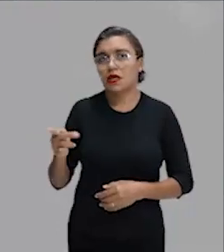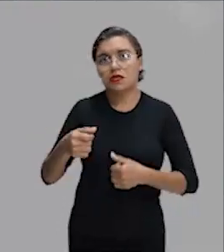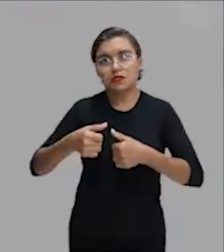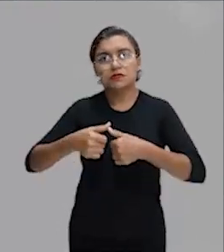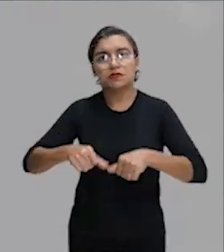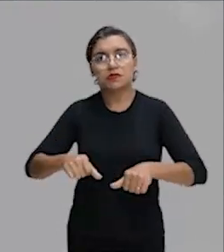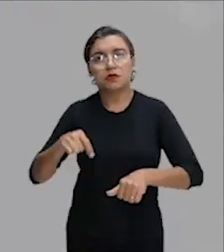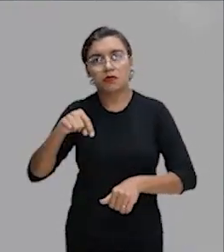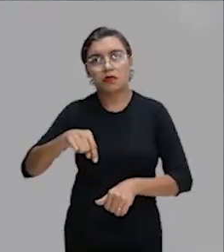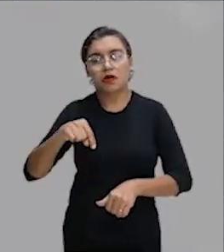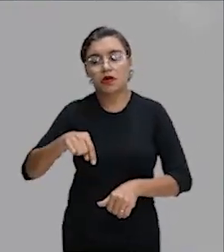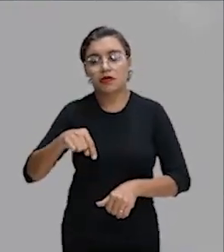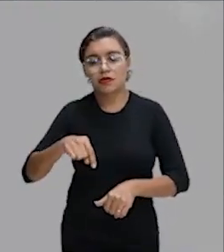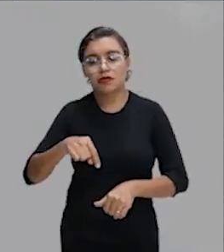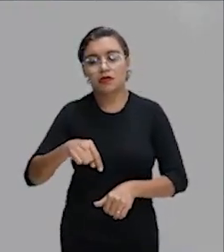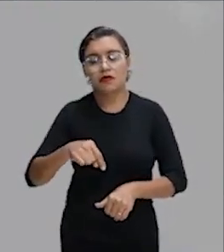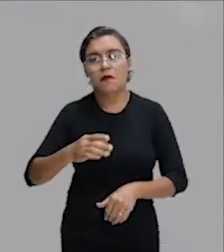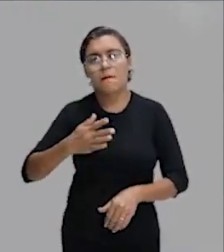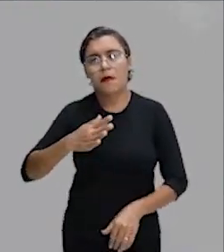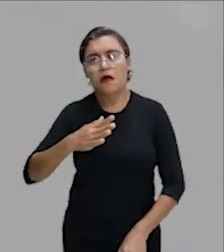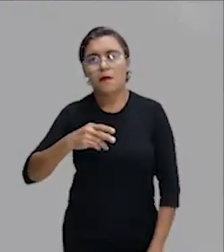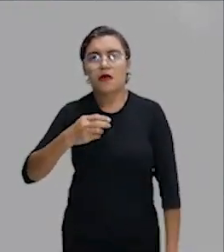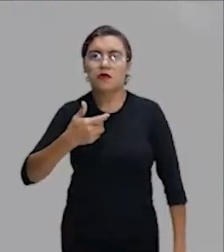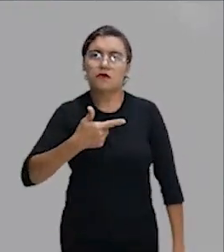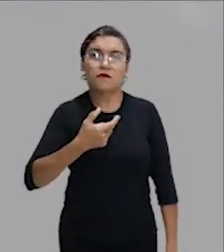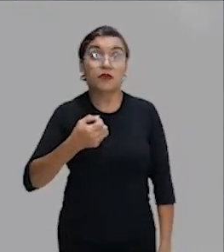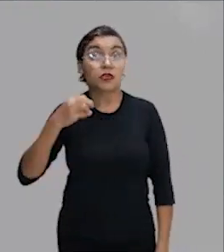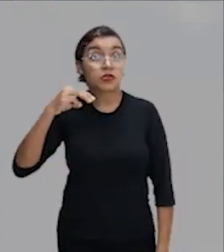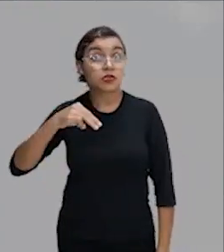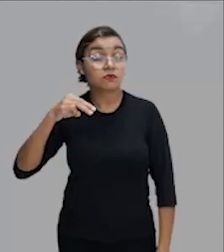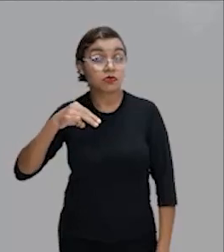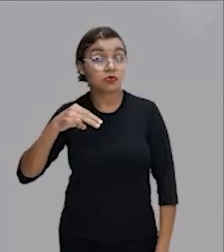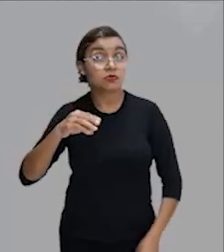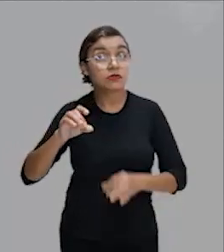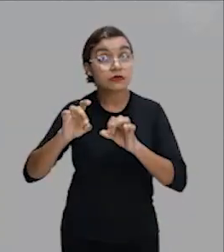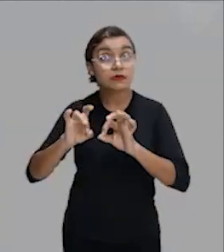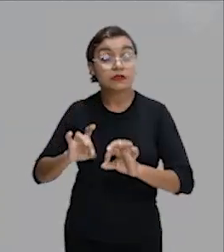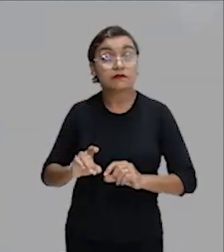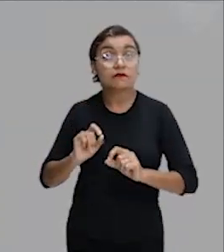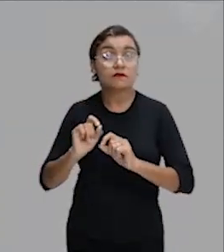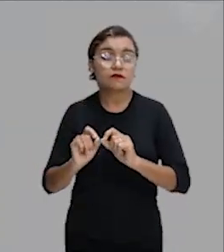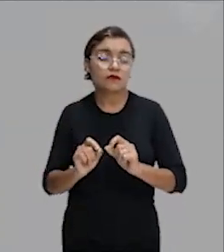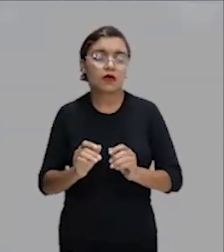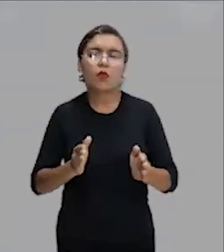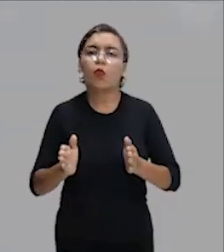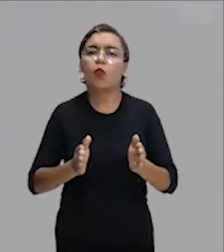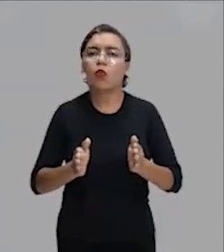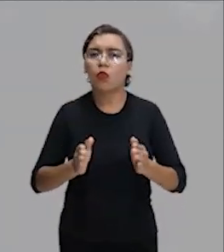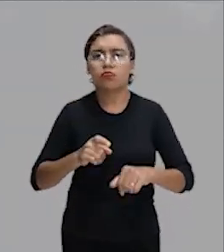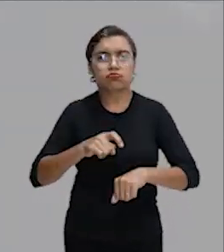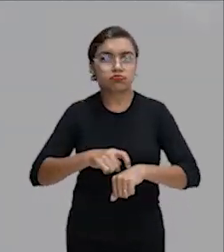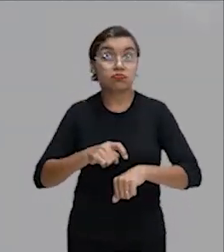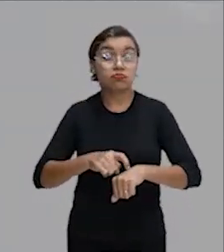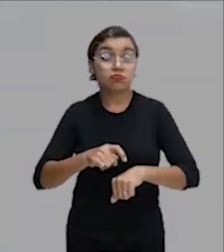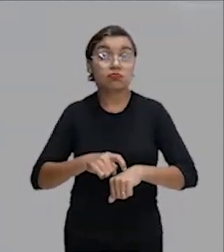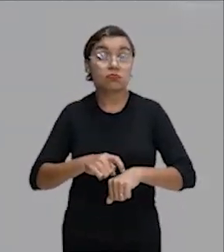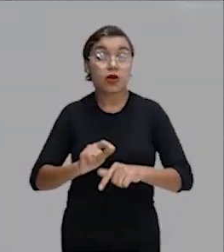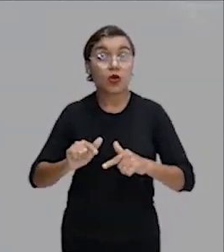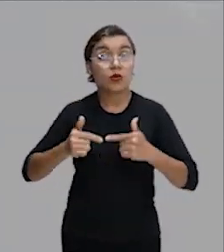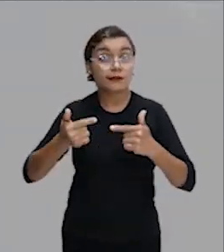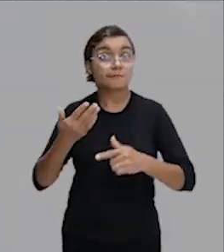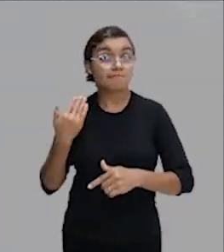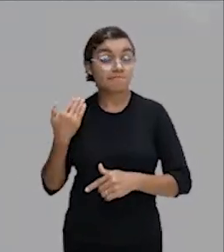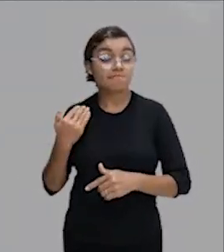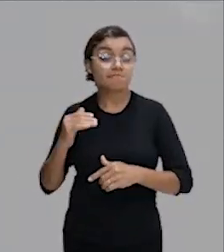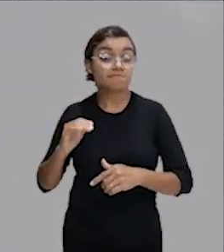estão aqui por 20 minutos. Então, falando do específico, do intervalo de tempo que aquela ação